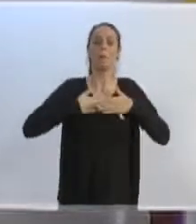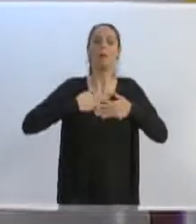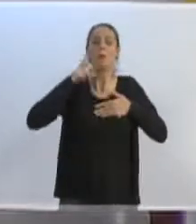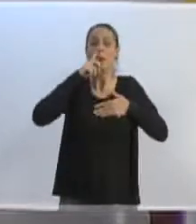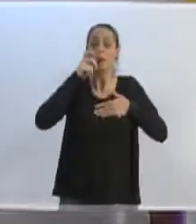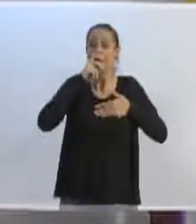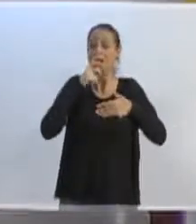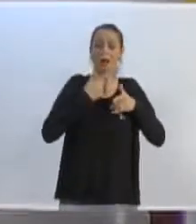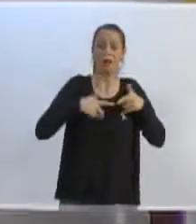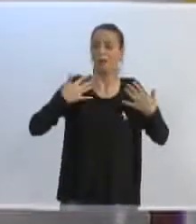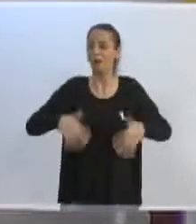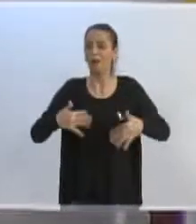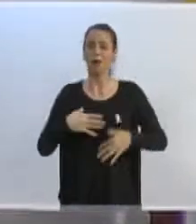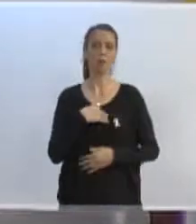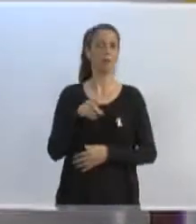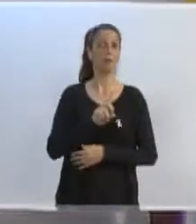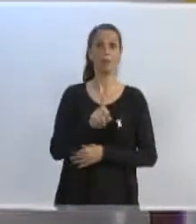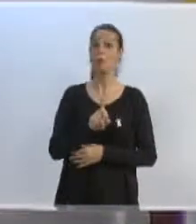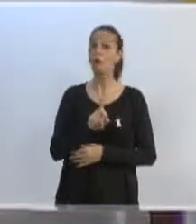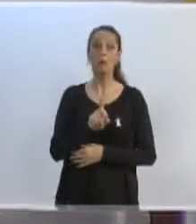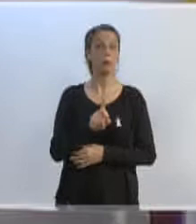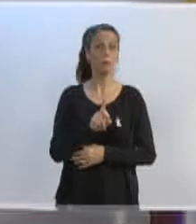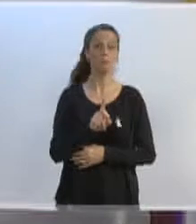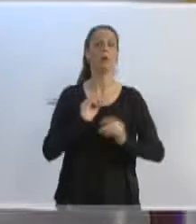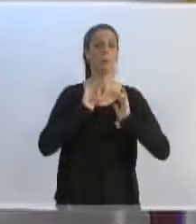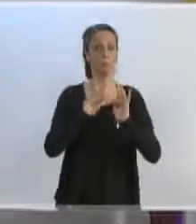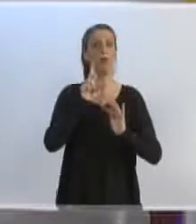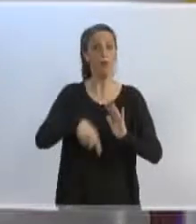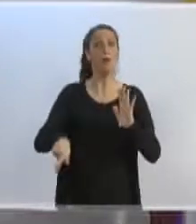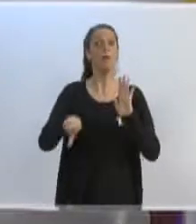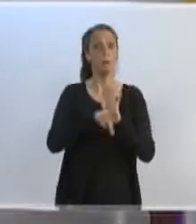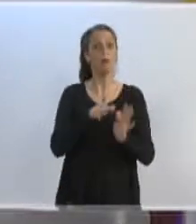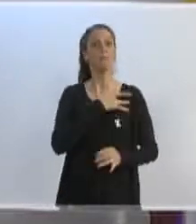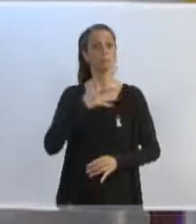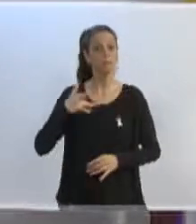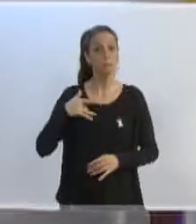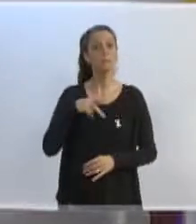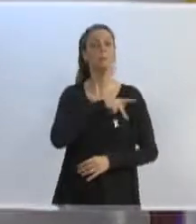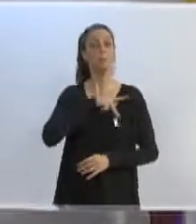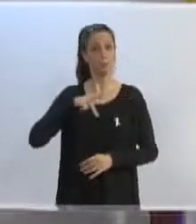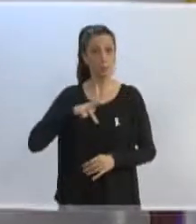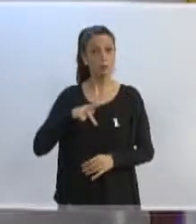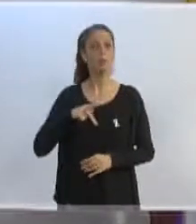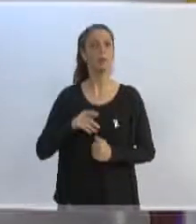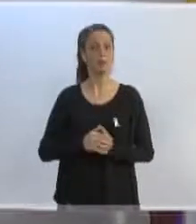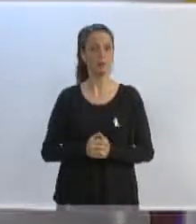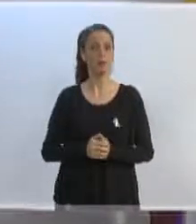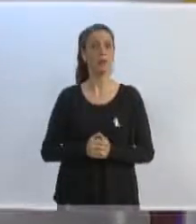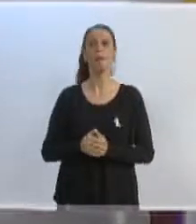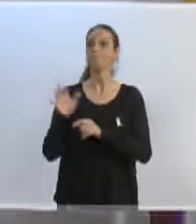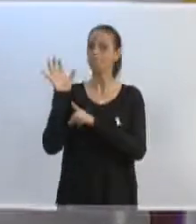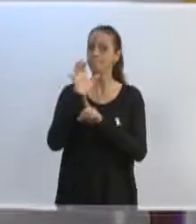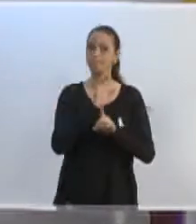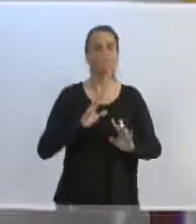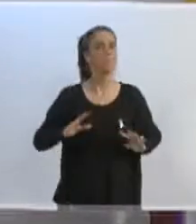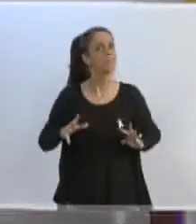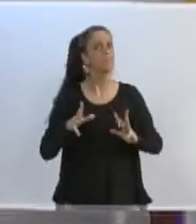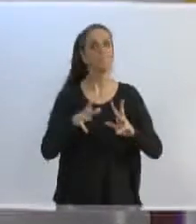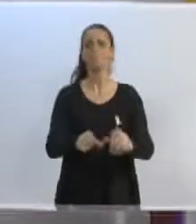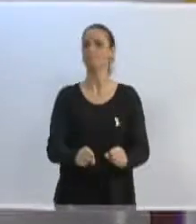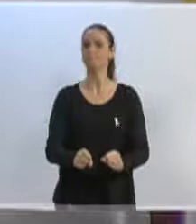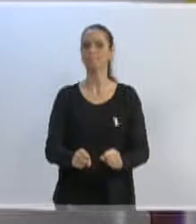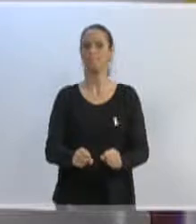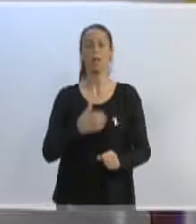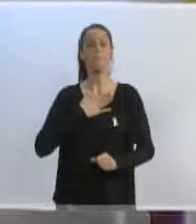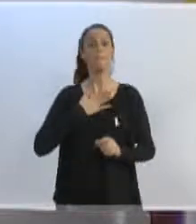mãe. Hoje o autismo é um problema de saúde pública. Ele afeta todo mundo.